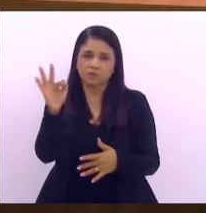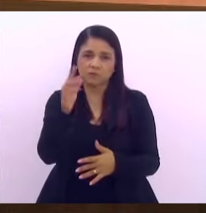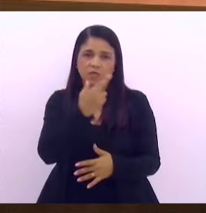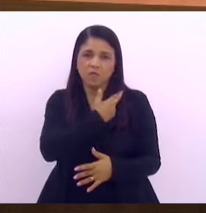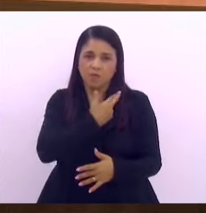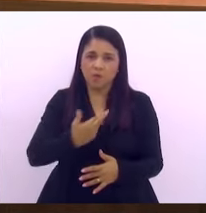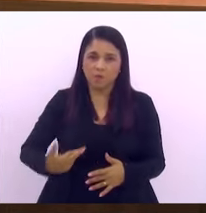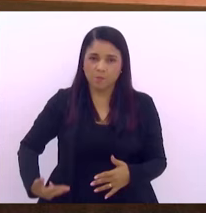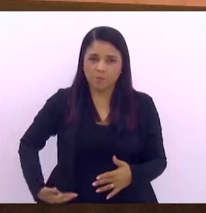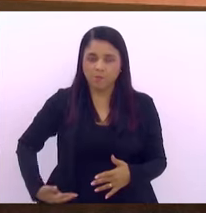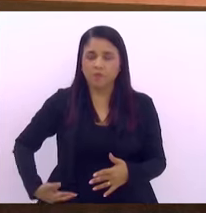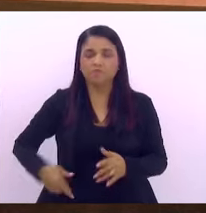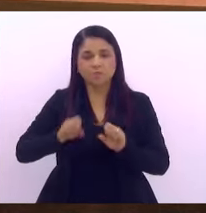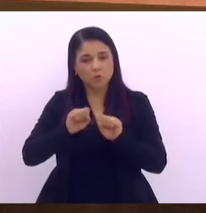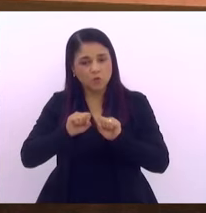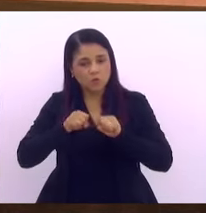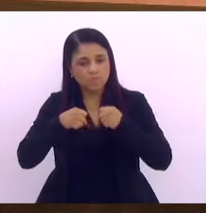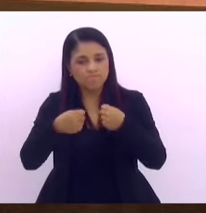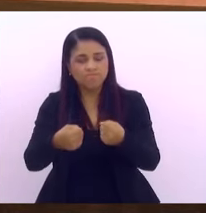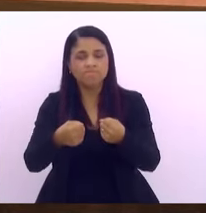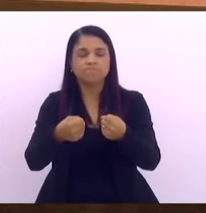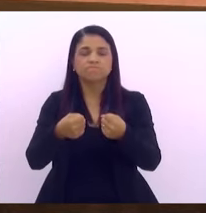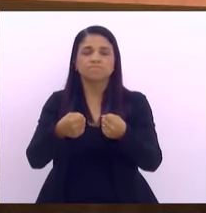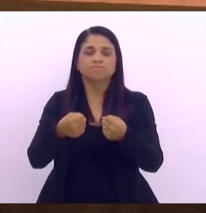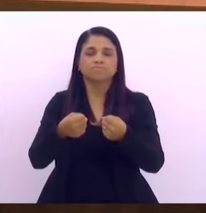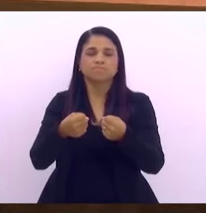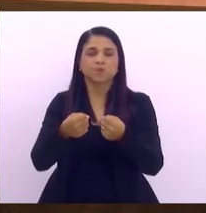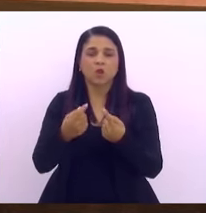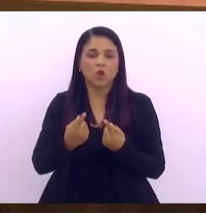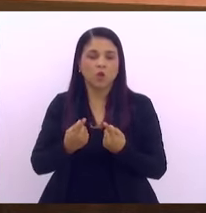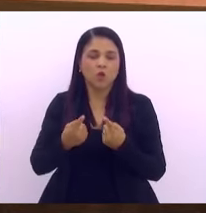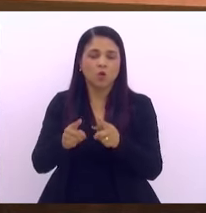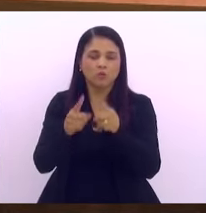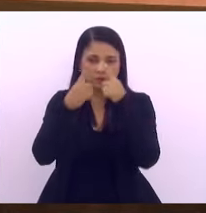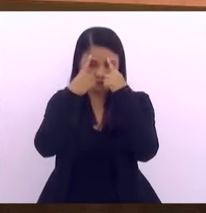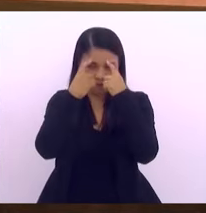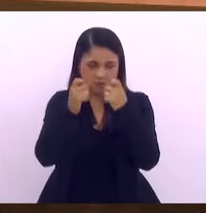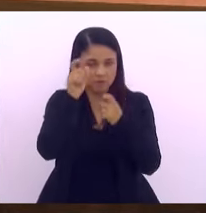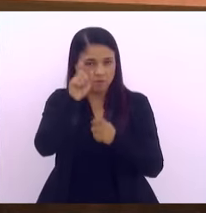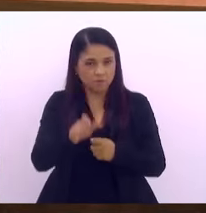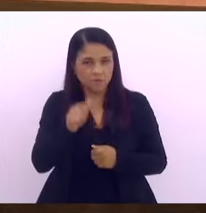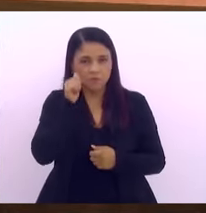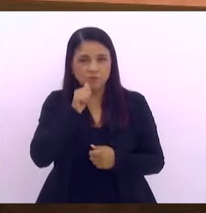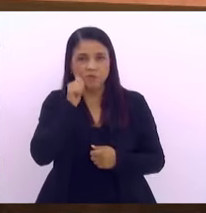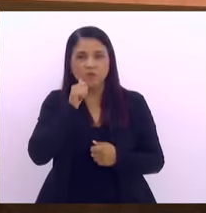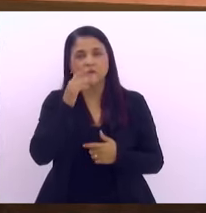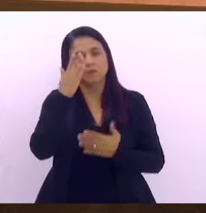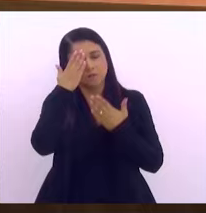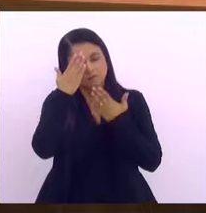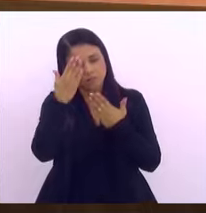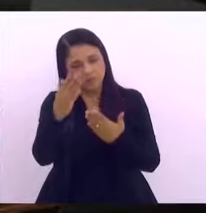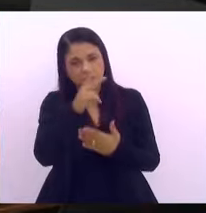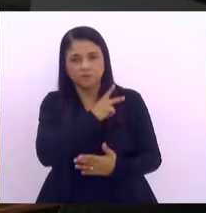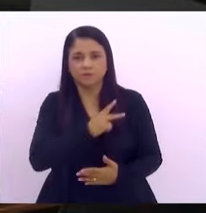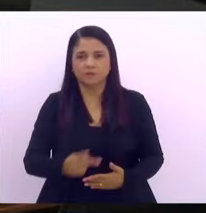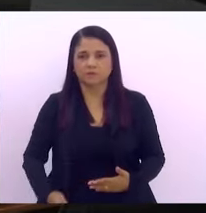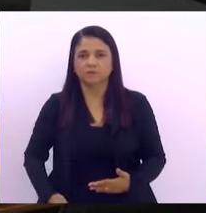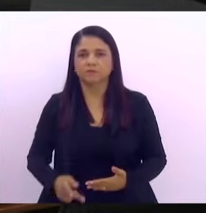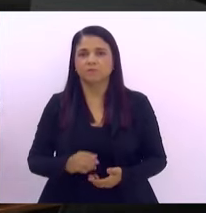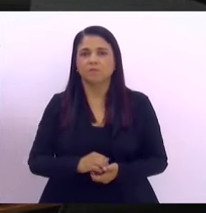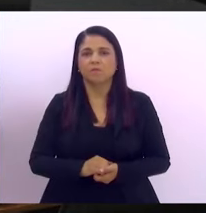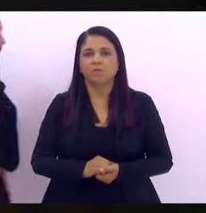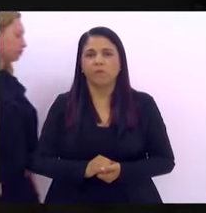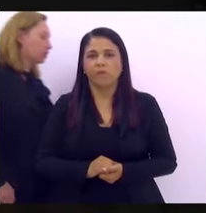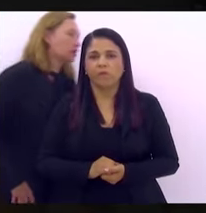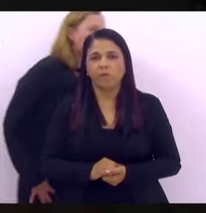a combater com frequência a violência contra a mulher. Eu acho que é isso, senhora presidenta. Muito obrigada. Senhora